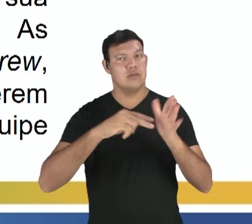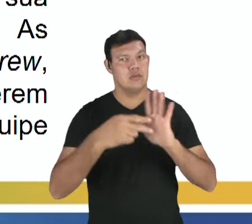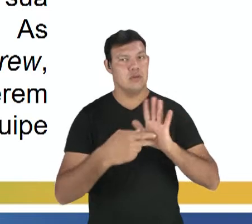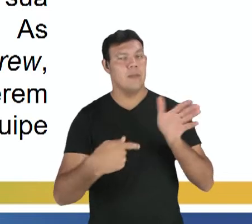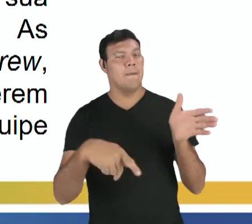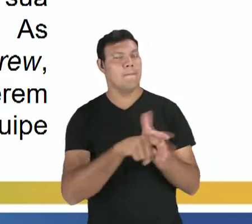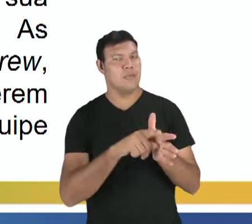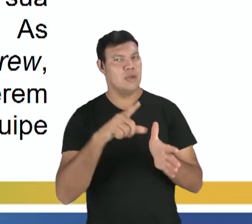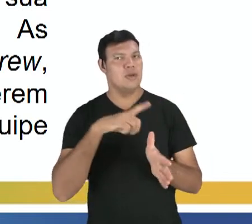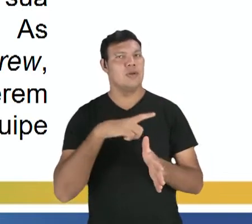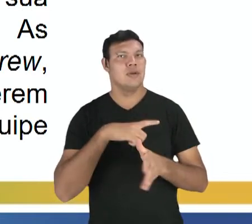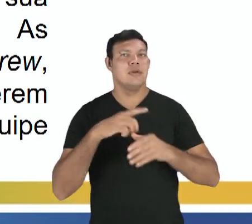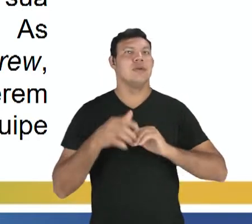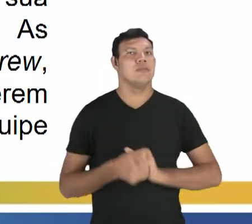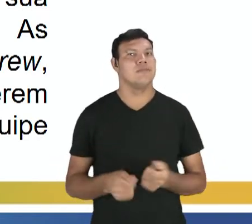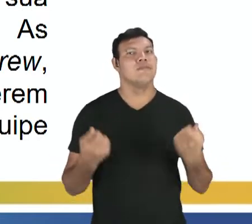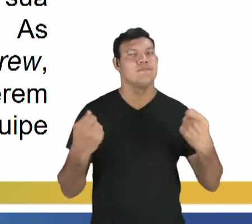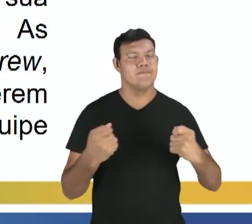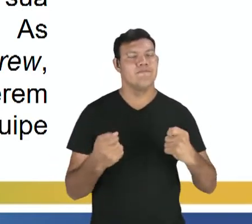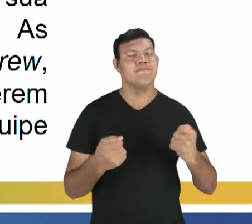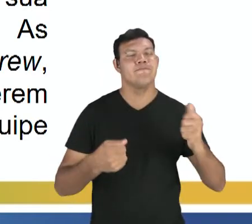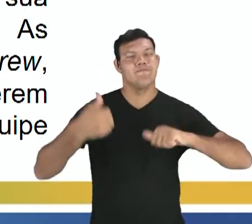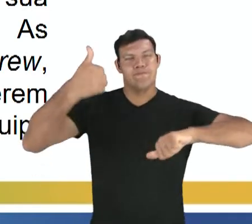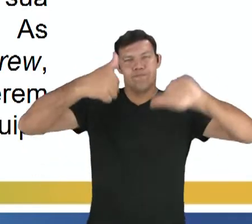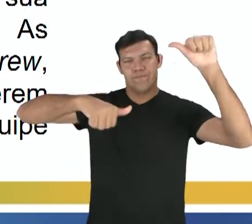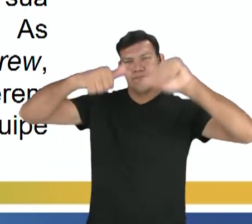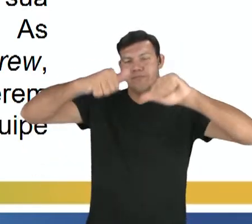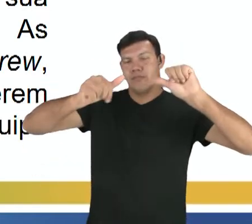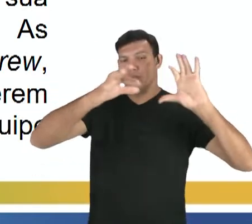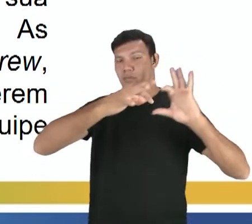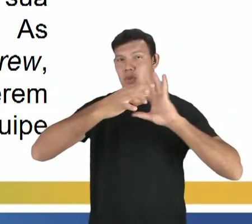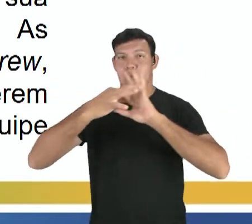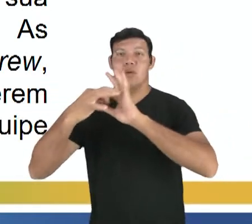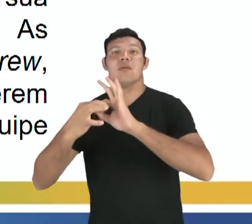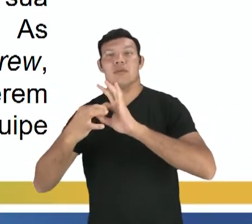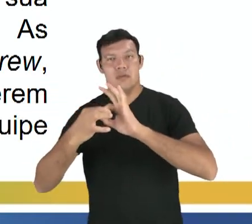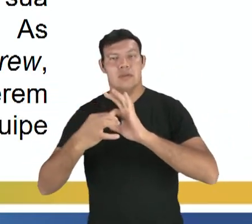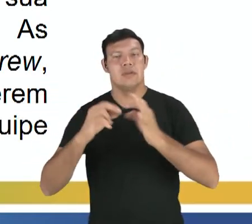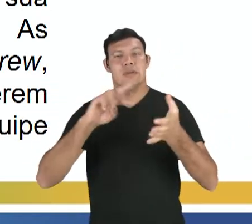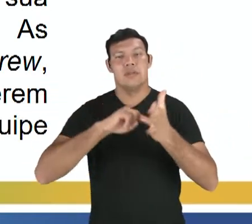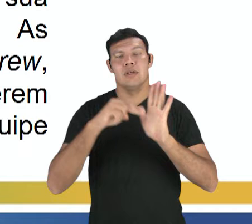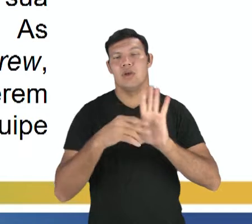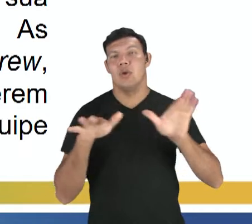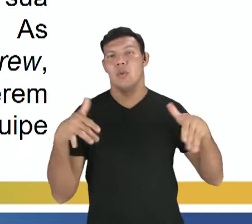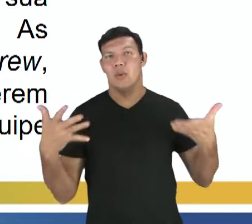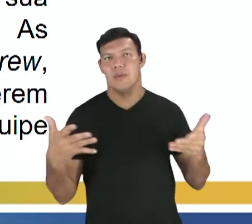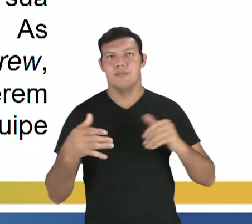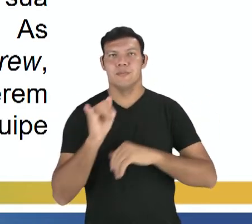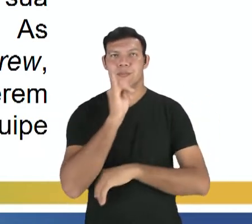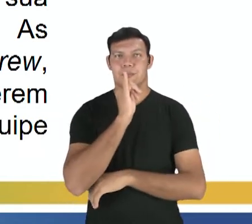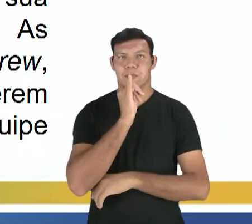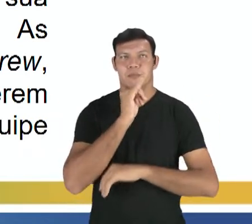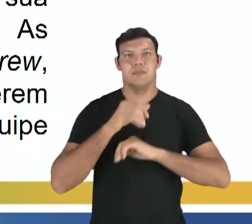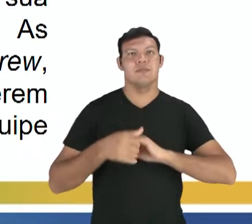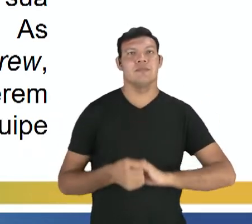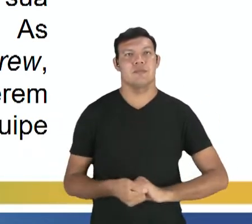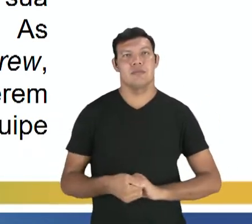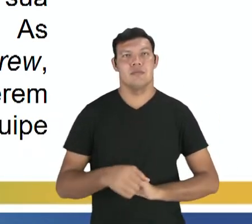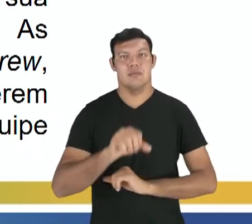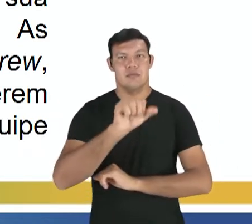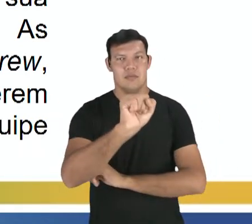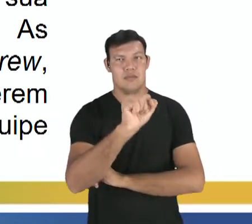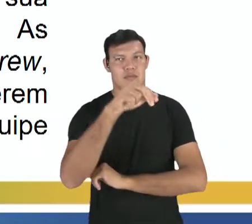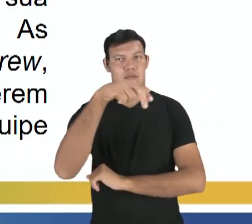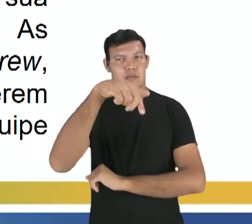próprio, então precisamos analisá-las, depende do contexto para saber o que ela significa. Por exemplo, squad